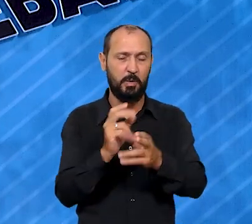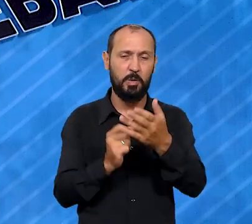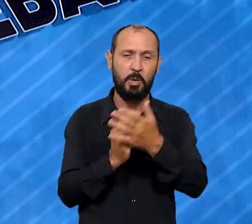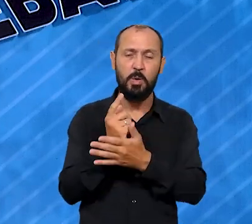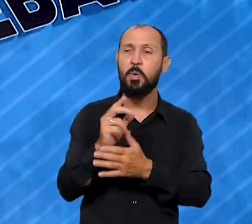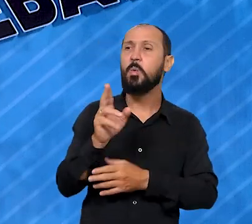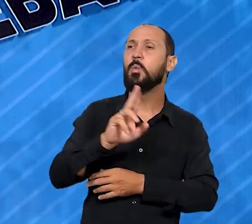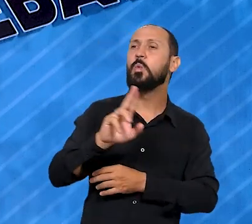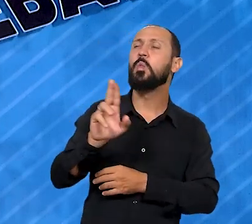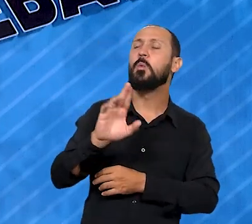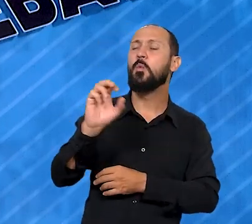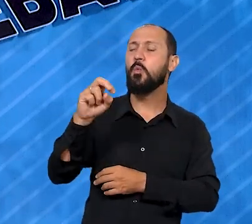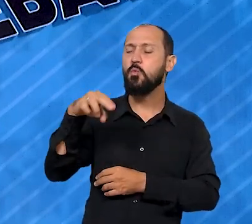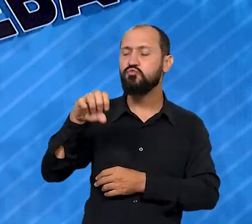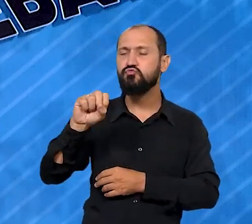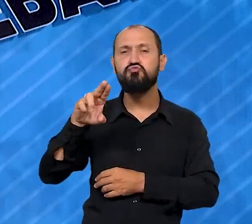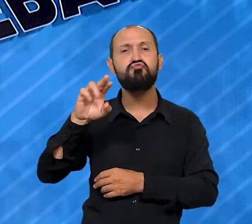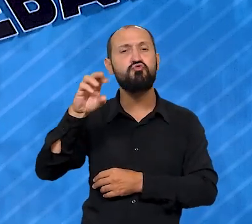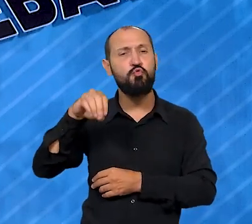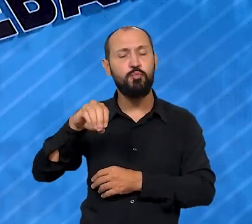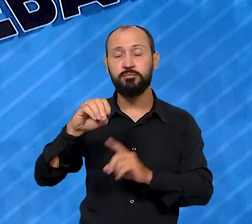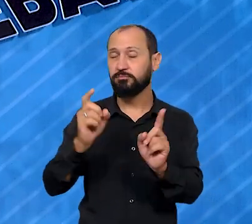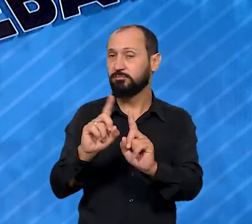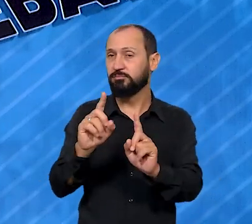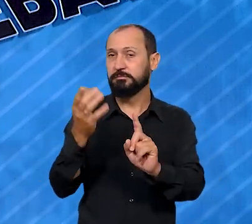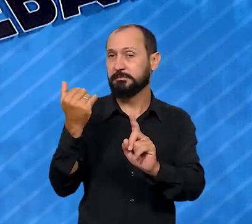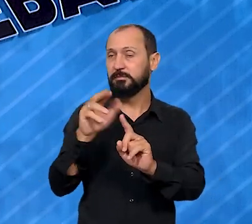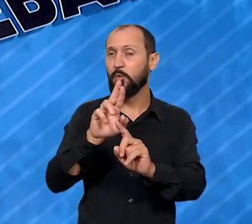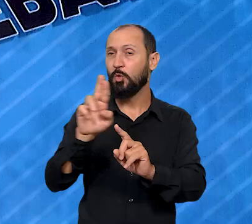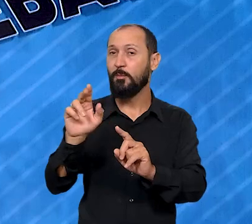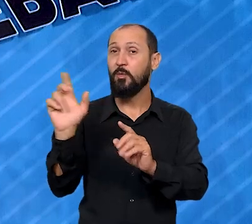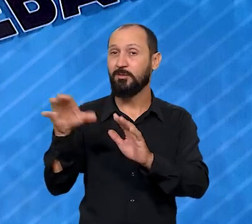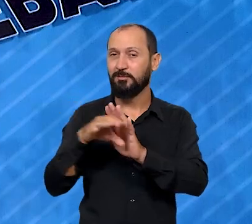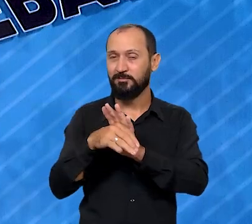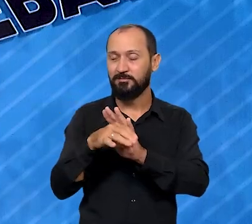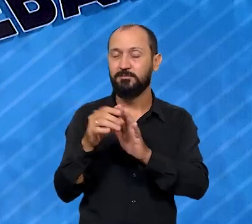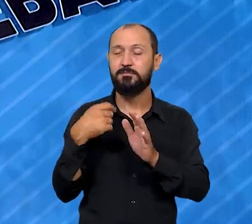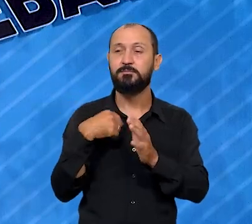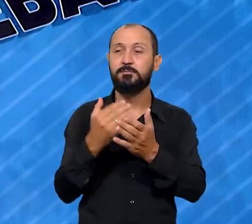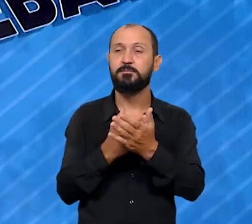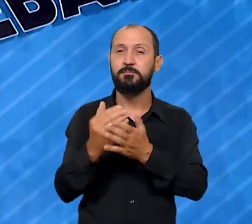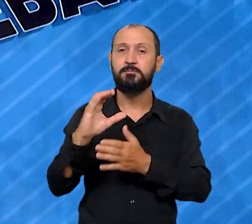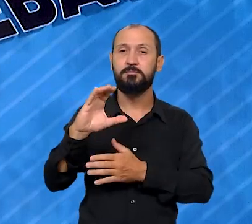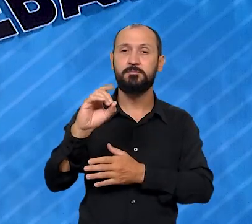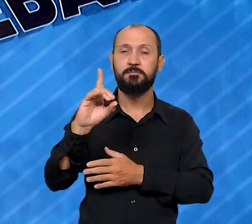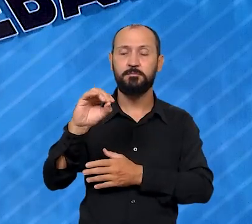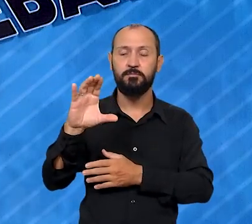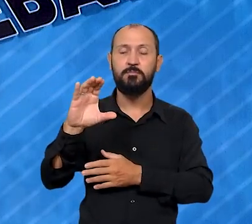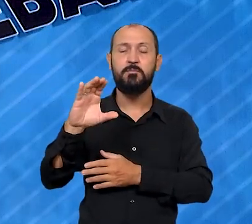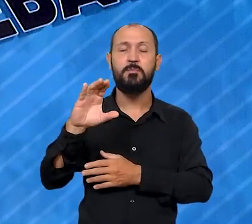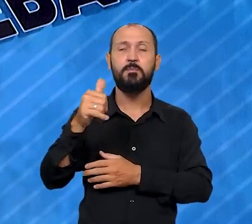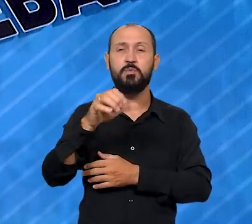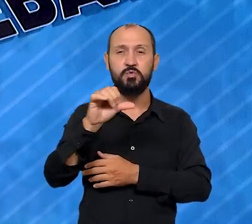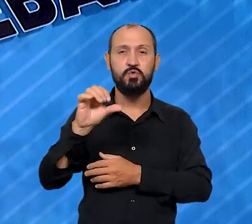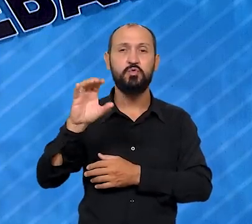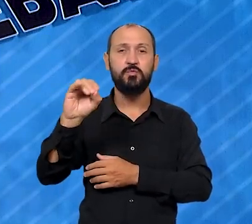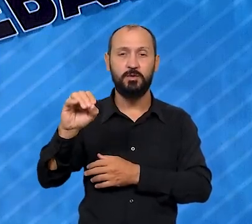relações de consumo, que não eram consideradas relações de consumo ainda na época, e posteriormente ao Código de Defesa do Consumidor em